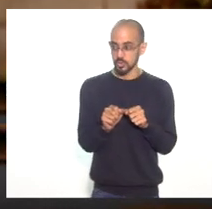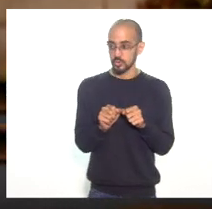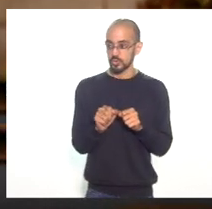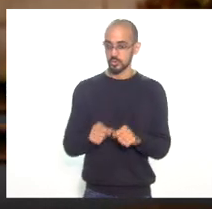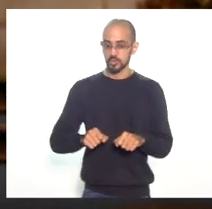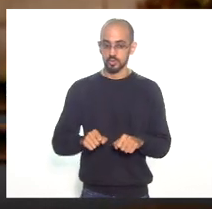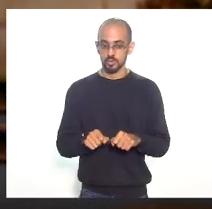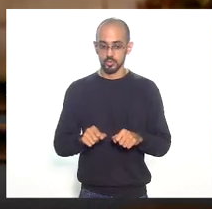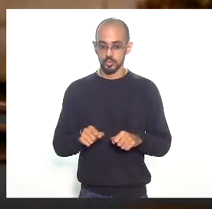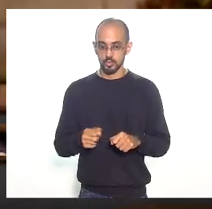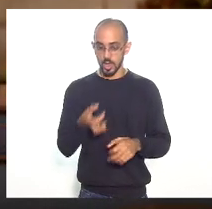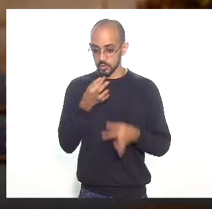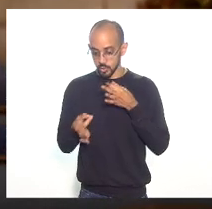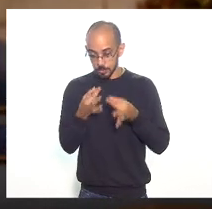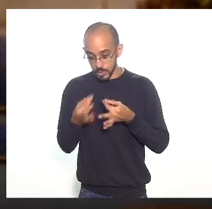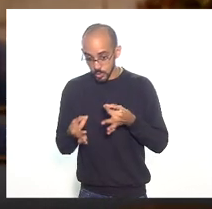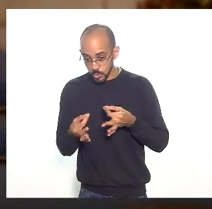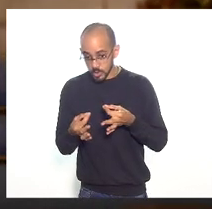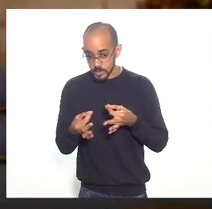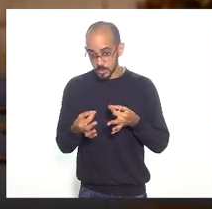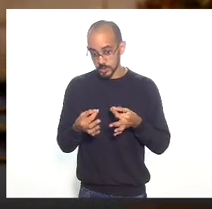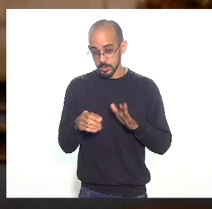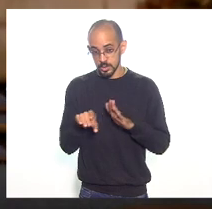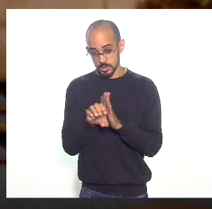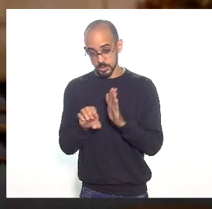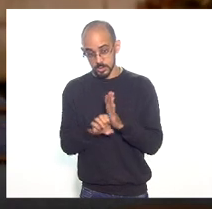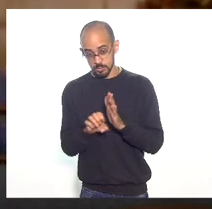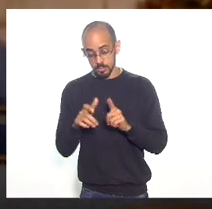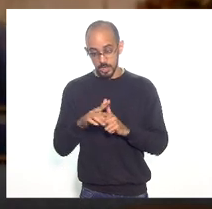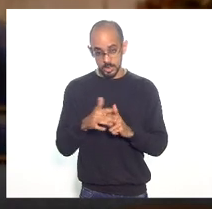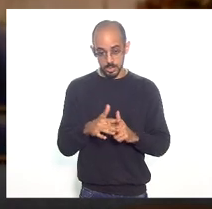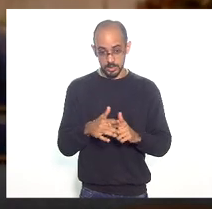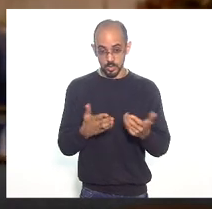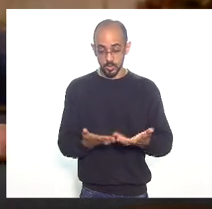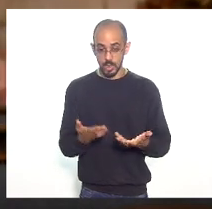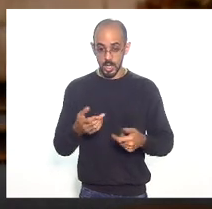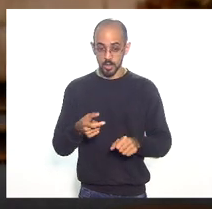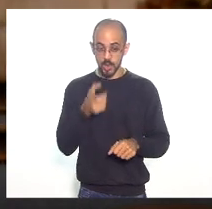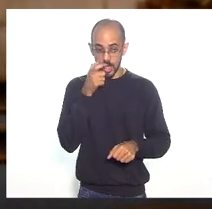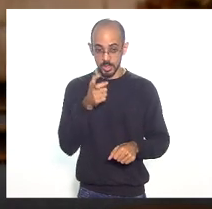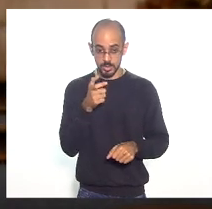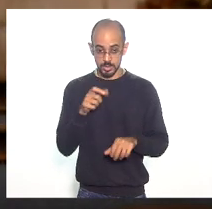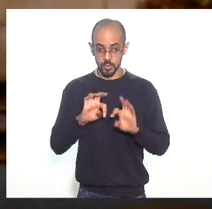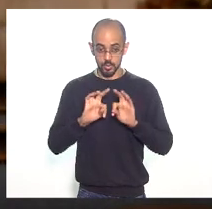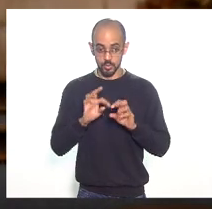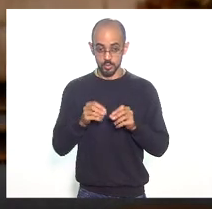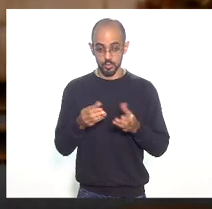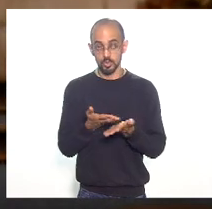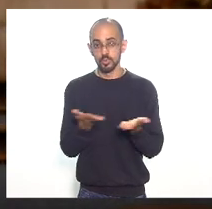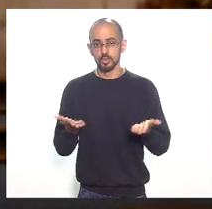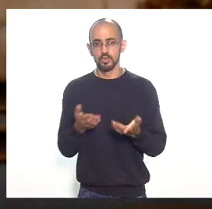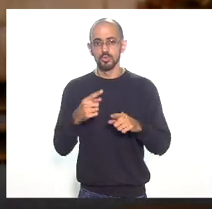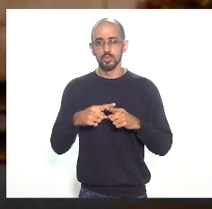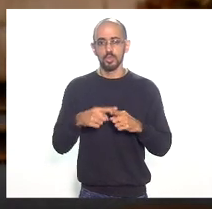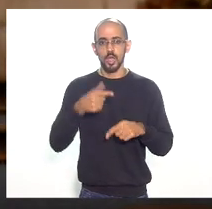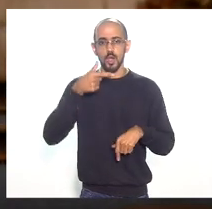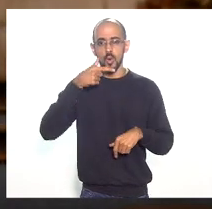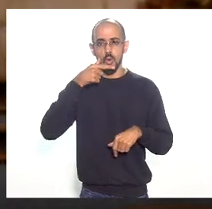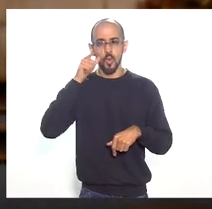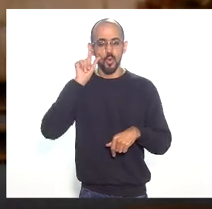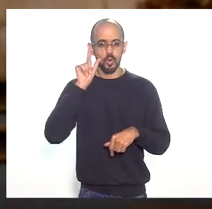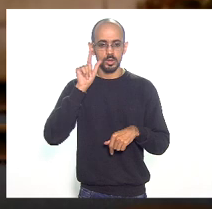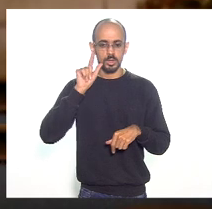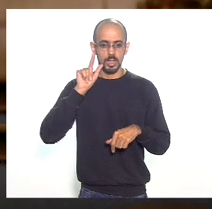os pareceres às emendas, eu queria, quero aqui chamar a atenção que no dia de ontem, mesmo